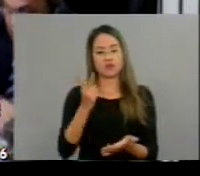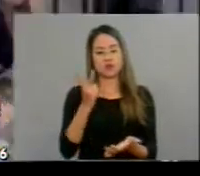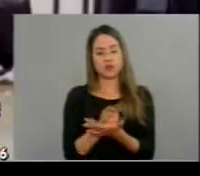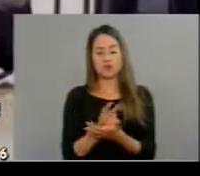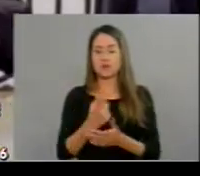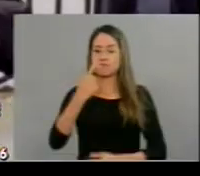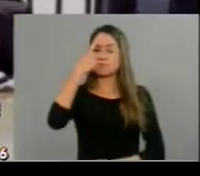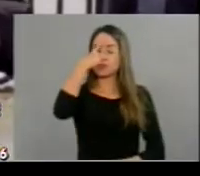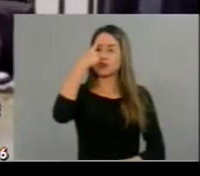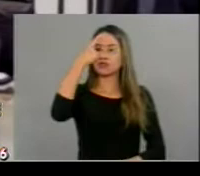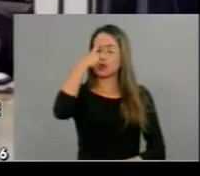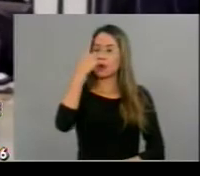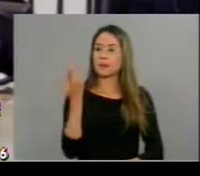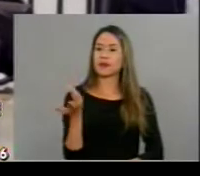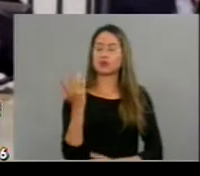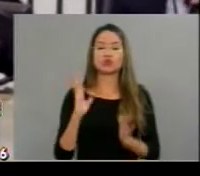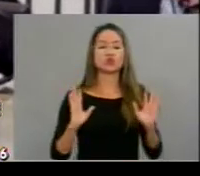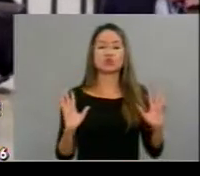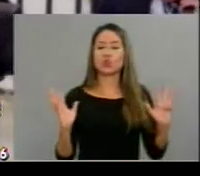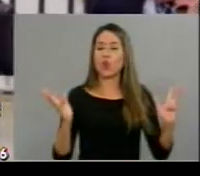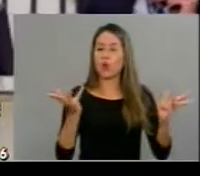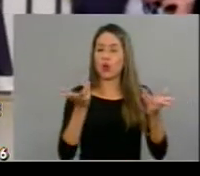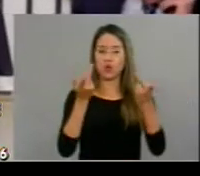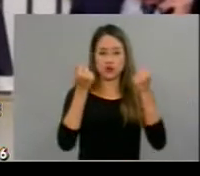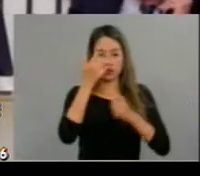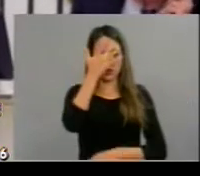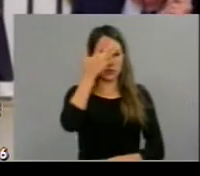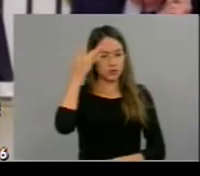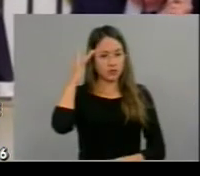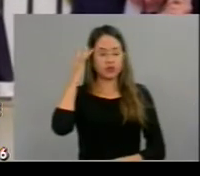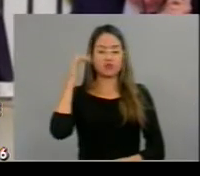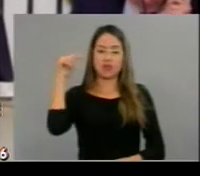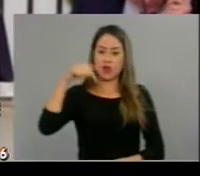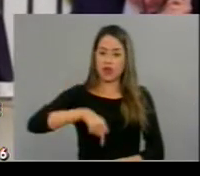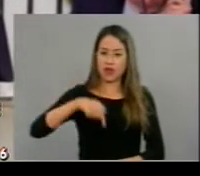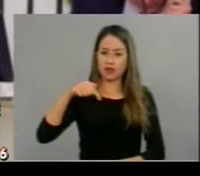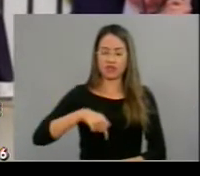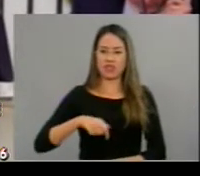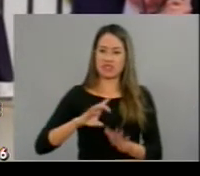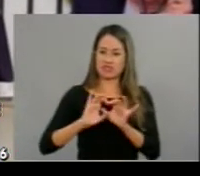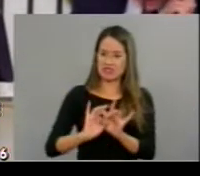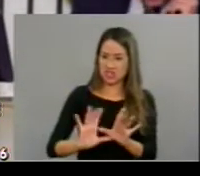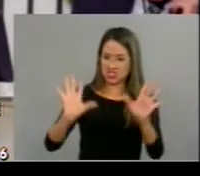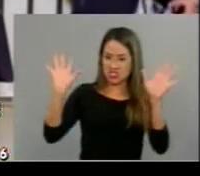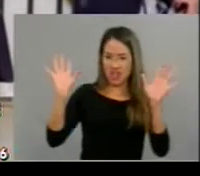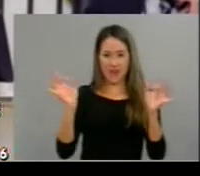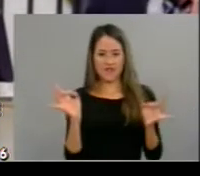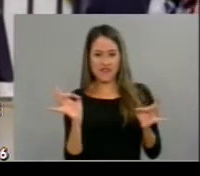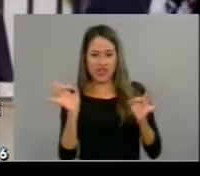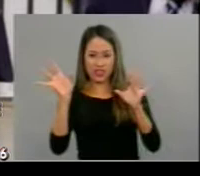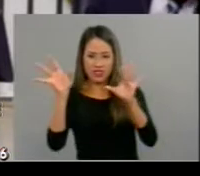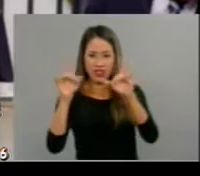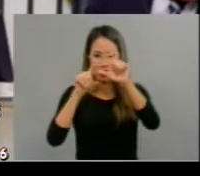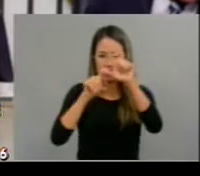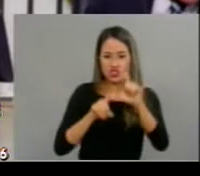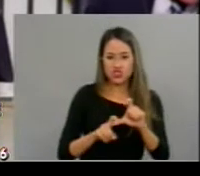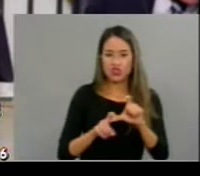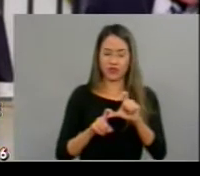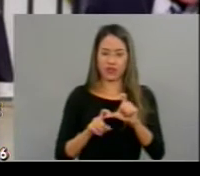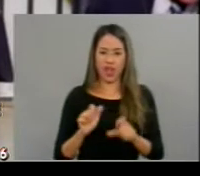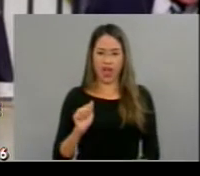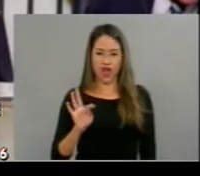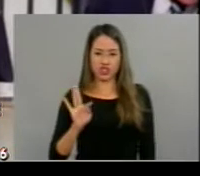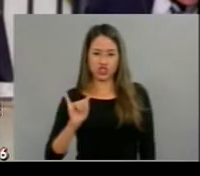esse pensamento para que todos nós, em relação a essa casa, não deixemos que isso aconteça aqui no estado do Ceará.